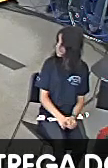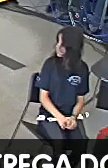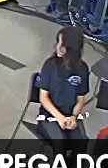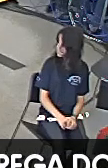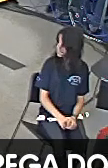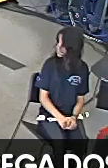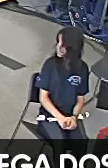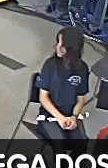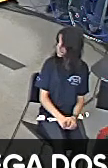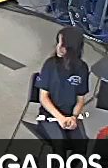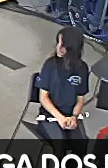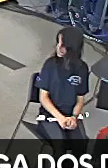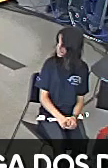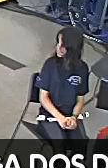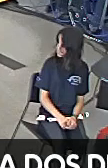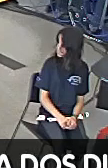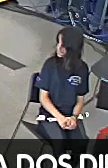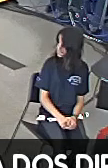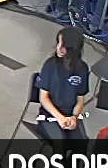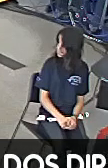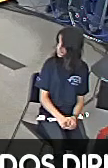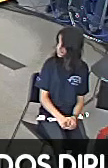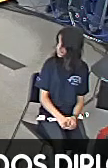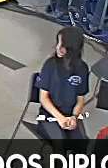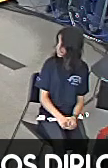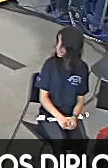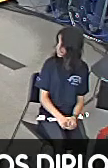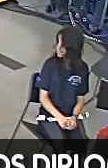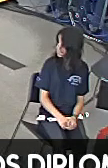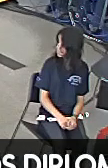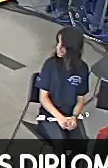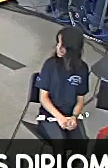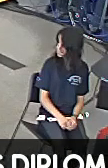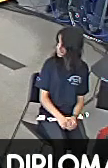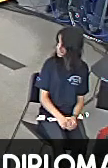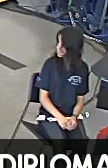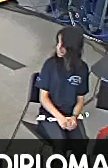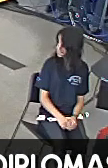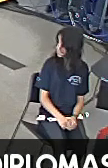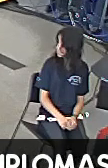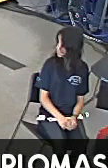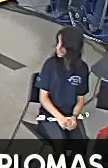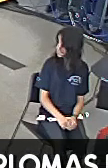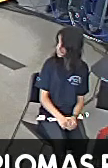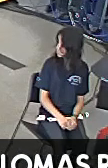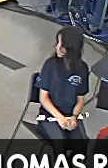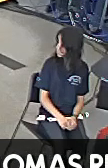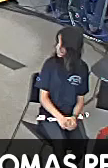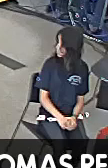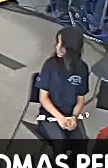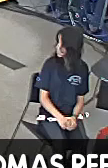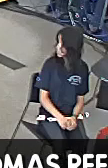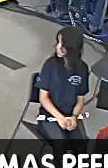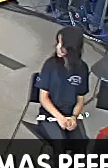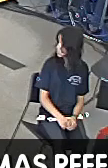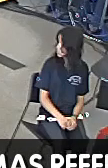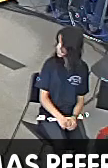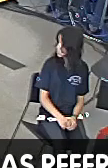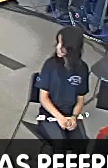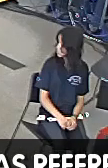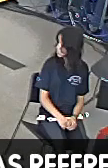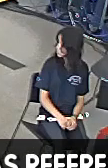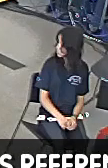imensa, tanto no trabalho e formação, não só em minha vida, mas na vida de inúmeros